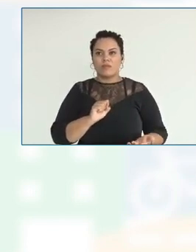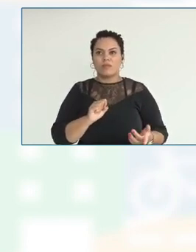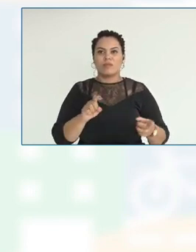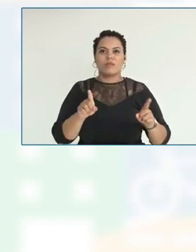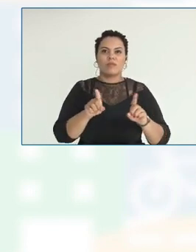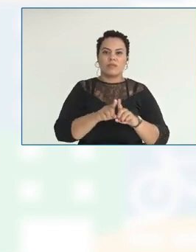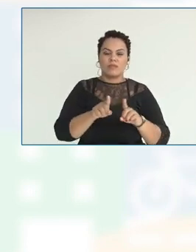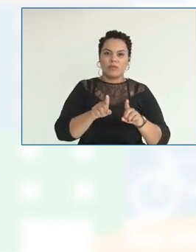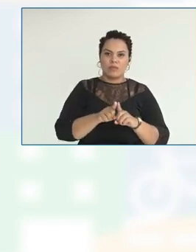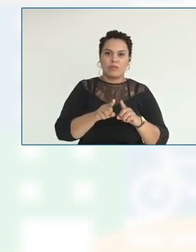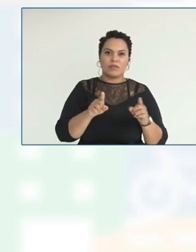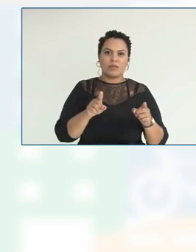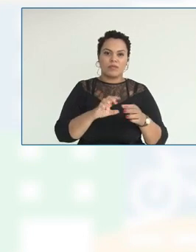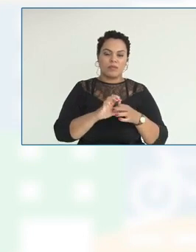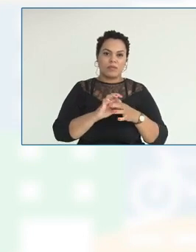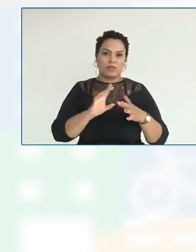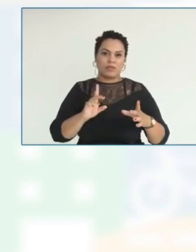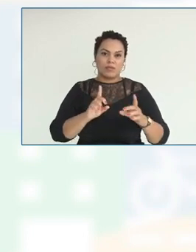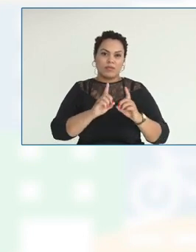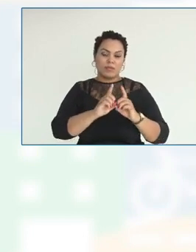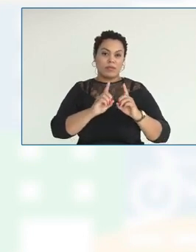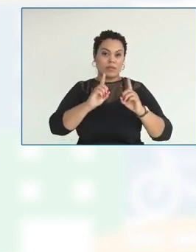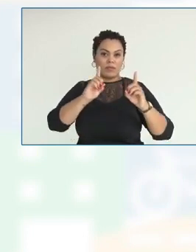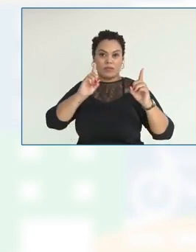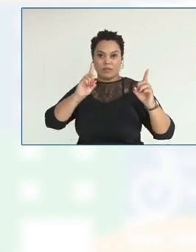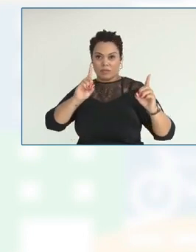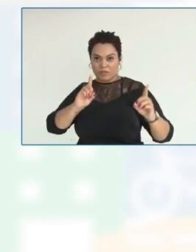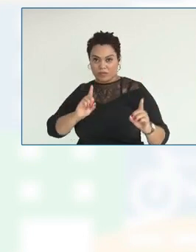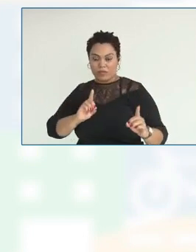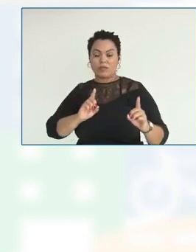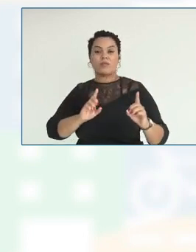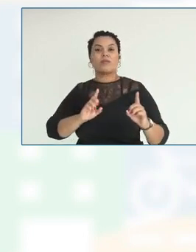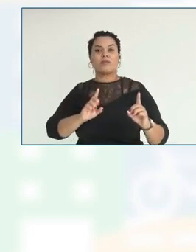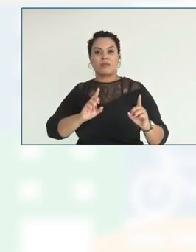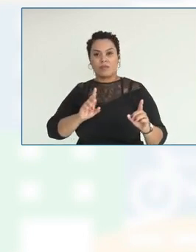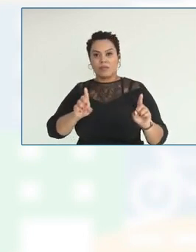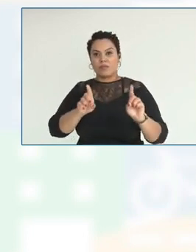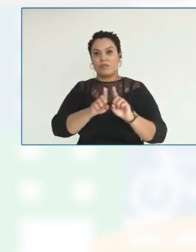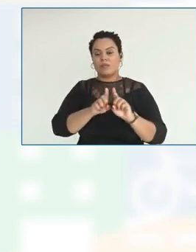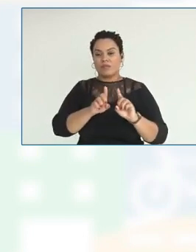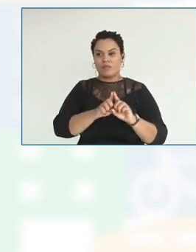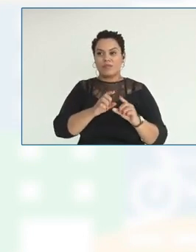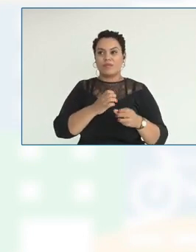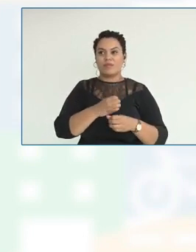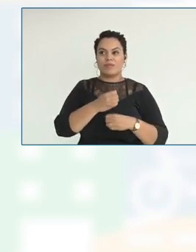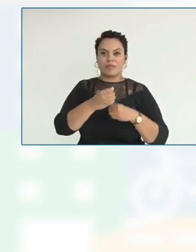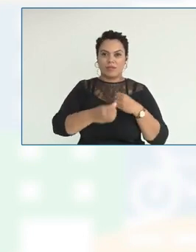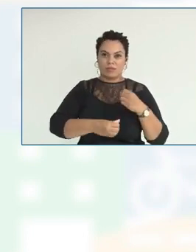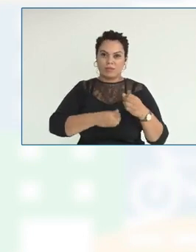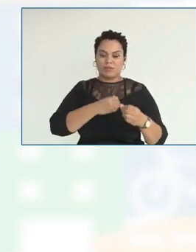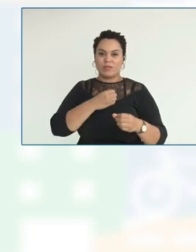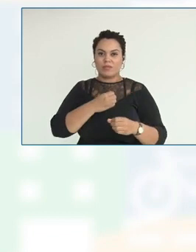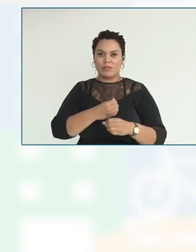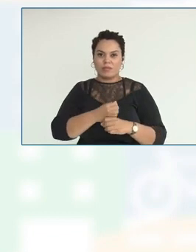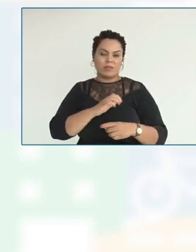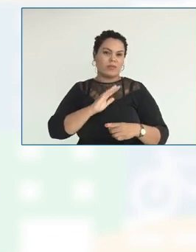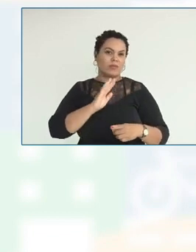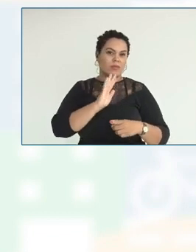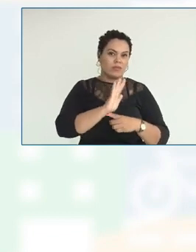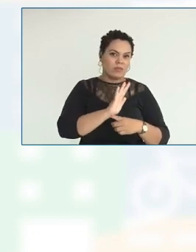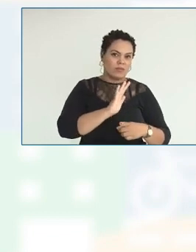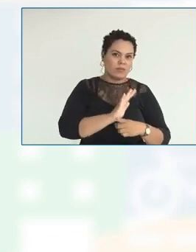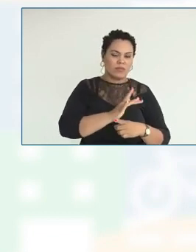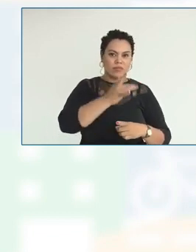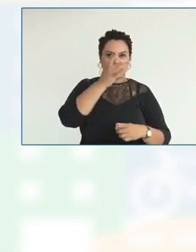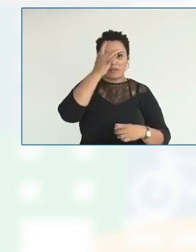disponibilizar um EAD, provavelmente, também para o segundo semestre de 2023, para assistência ao paciente intoxicado. É